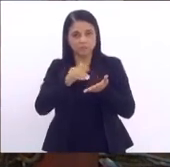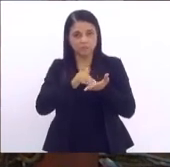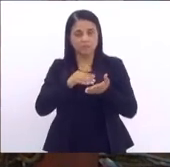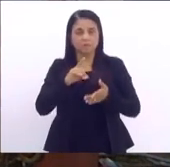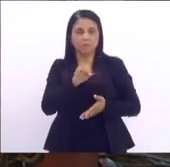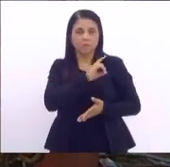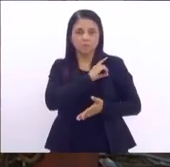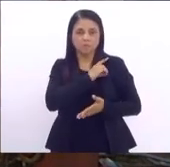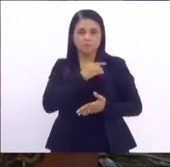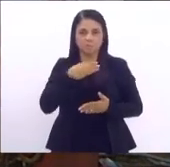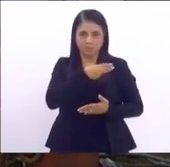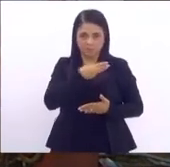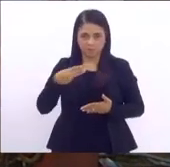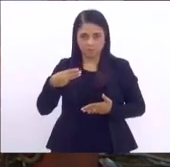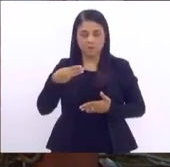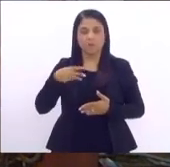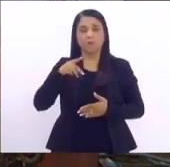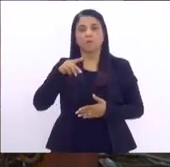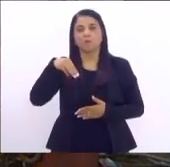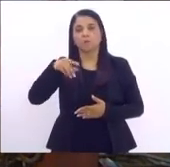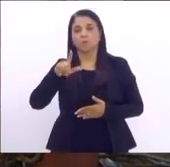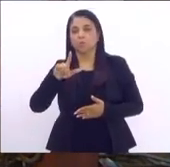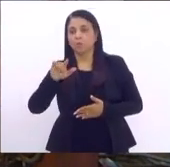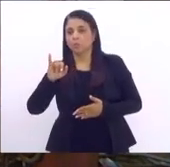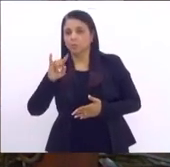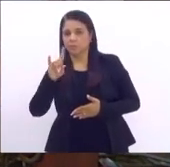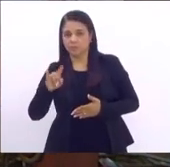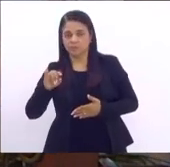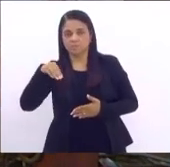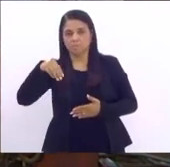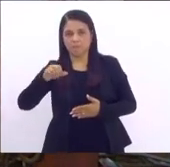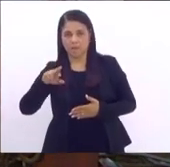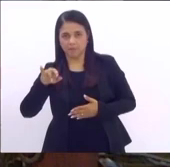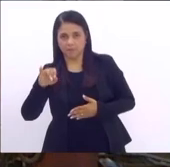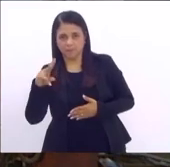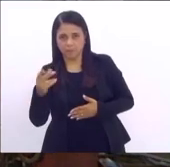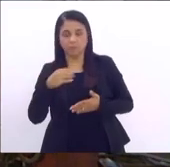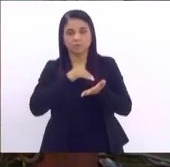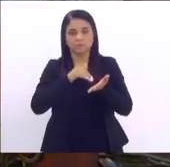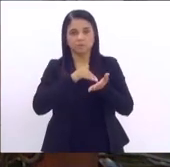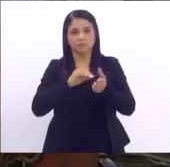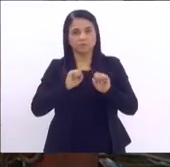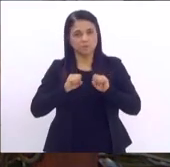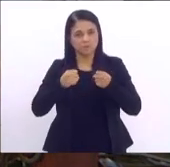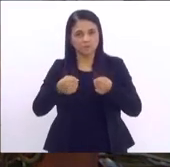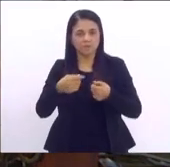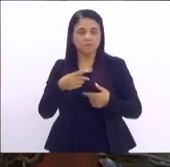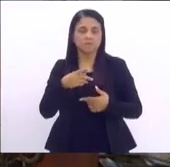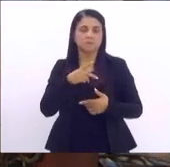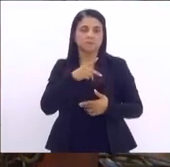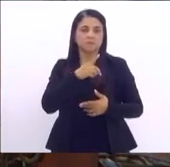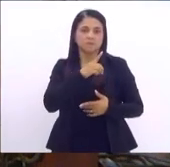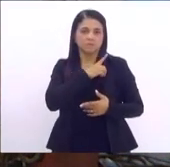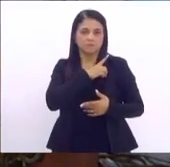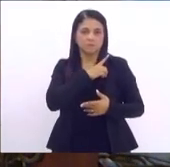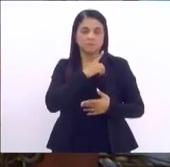Henrique Marinho Pires, e ao secretário de Estado de Defesa Civil, Coronel Leandro Sampaio Monteiro, que seja instituído a revisão